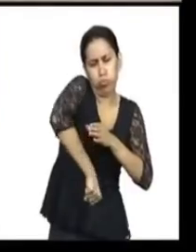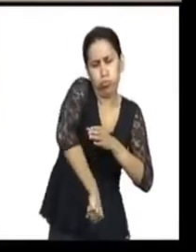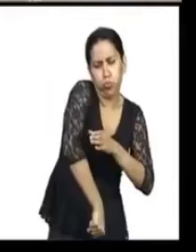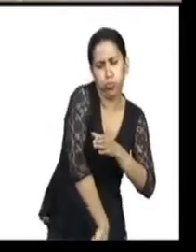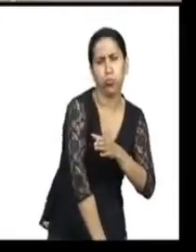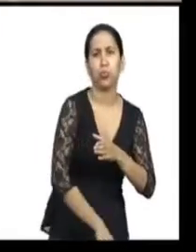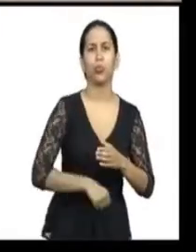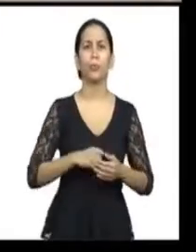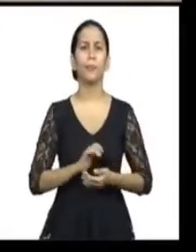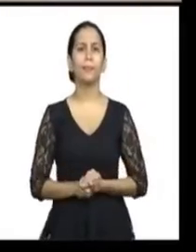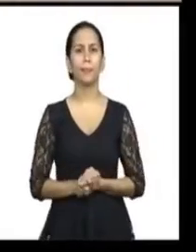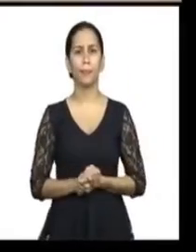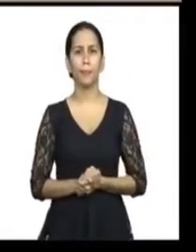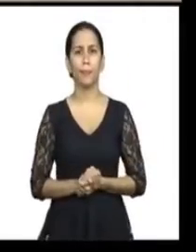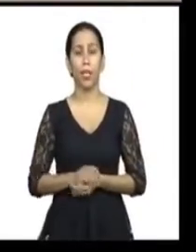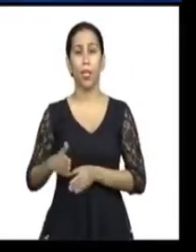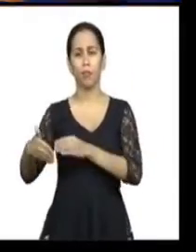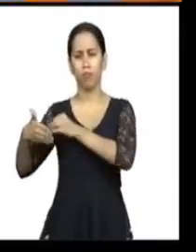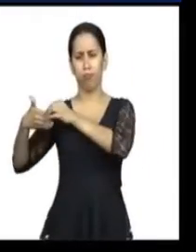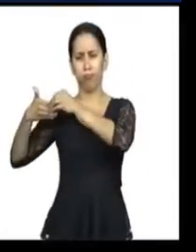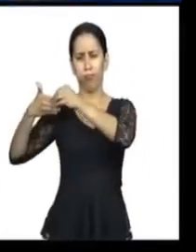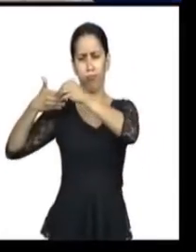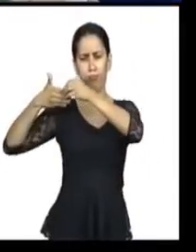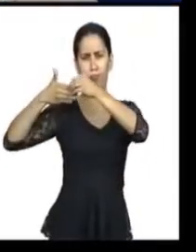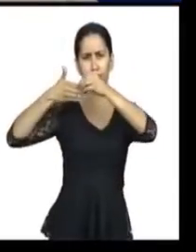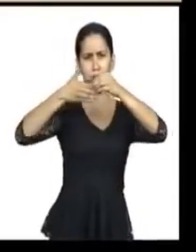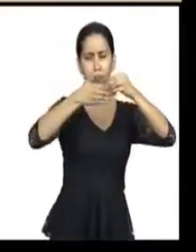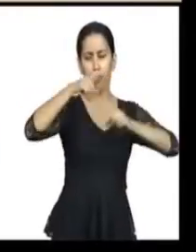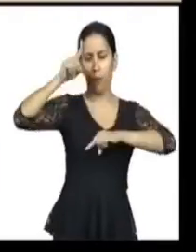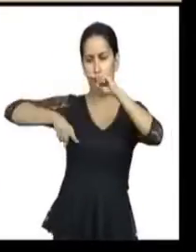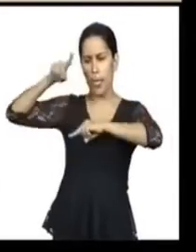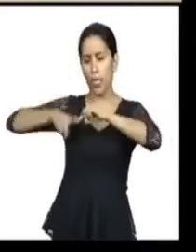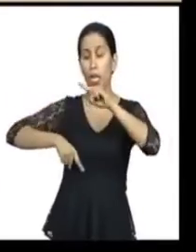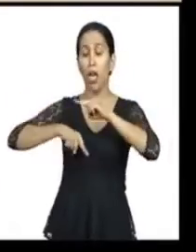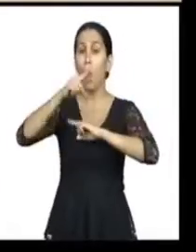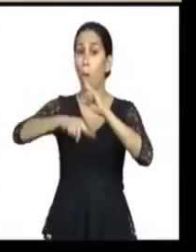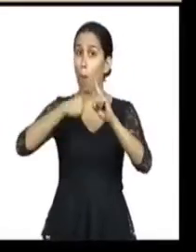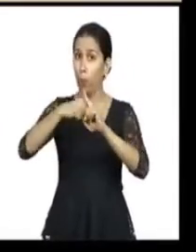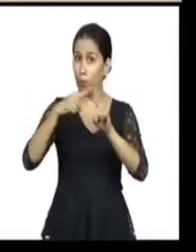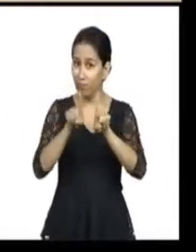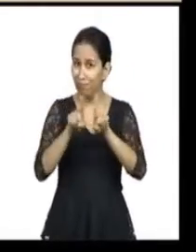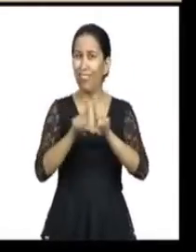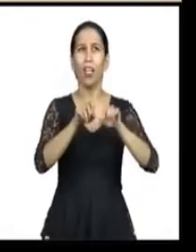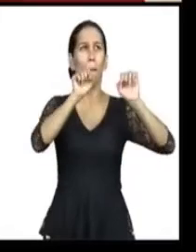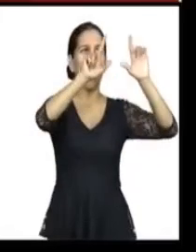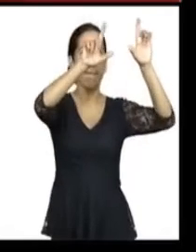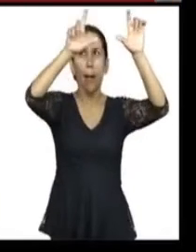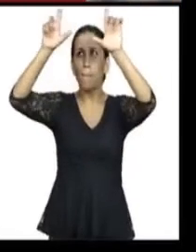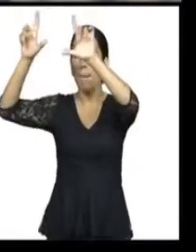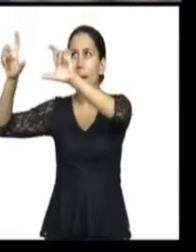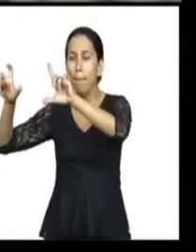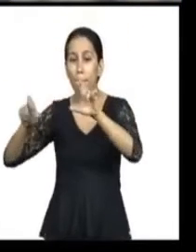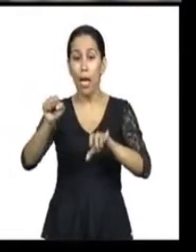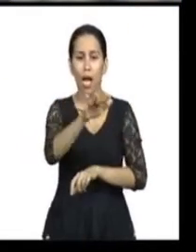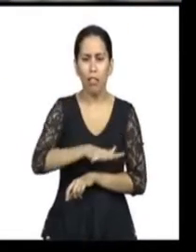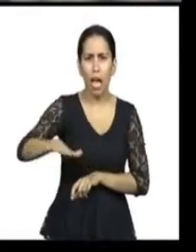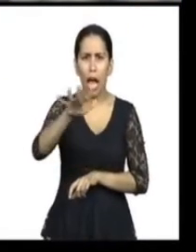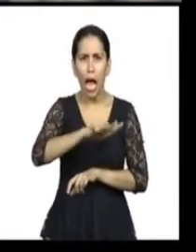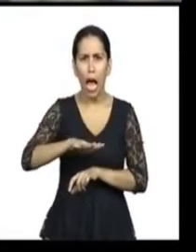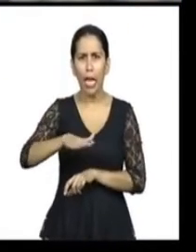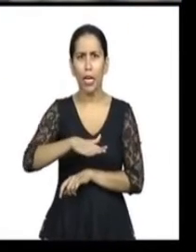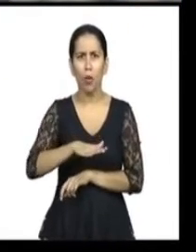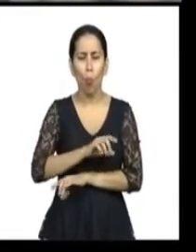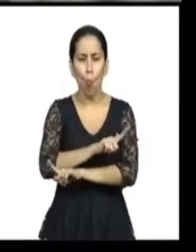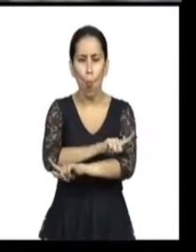o carregamento dos furos para detonação e sinalização da área isolada. Por hoje é isso.